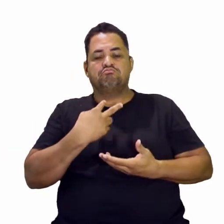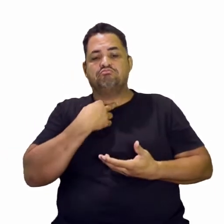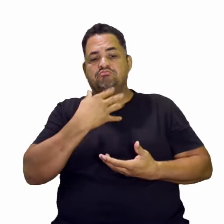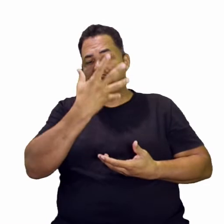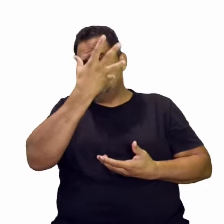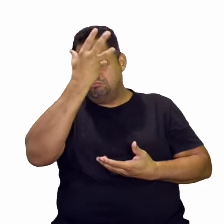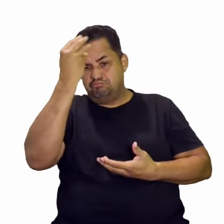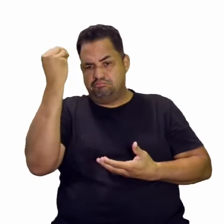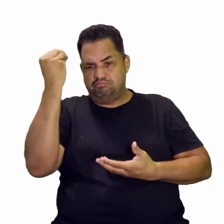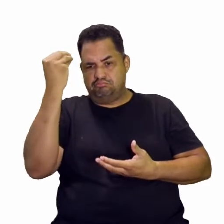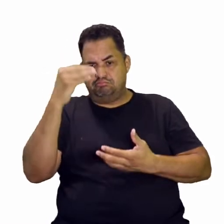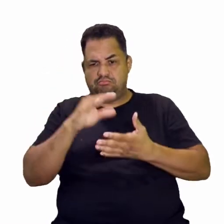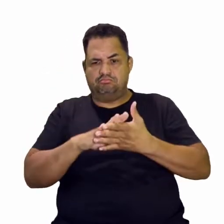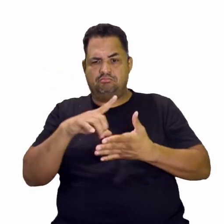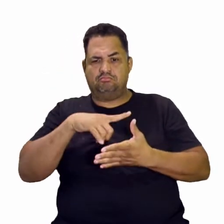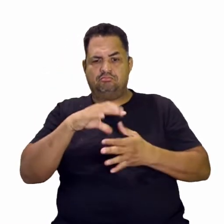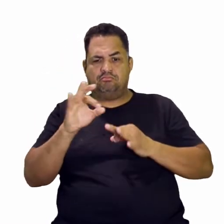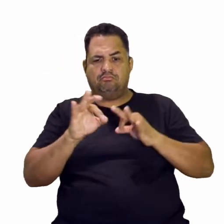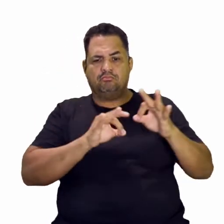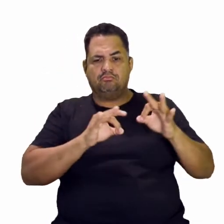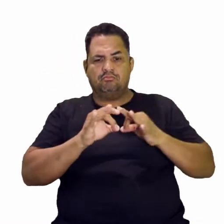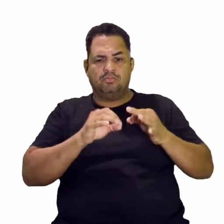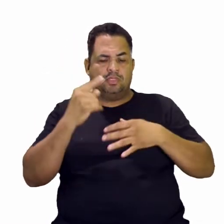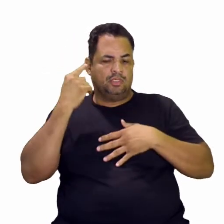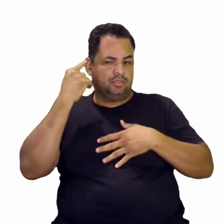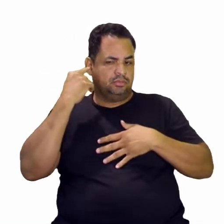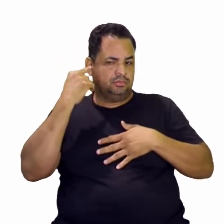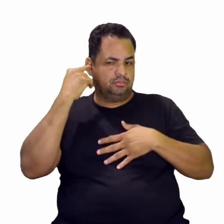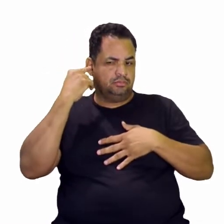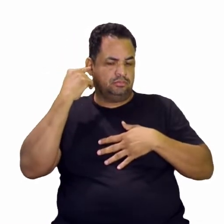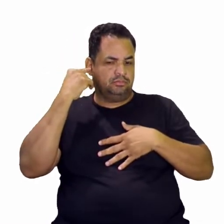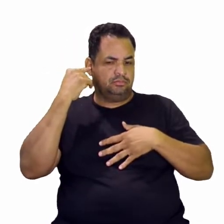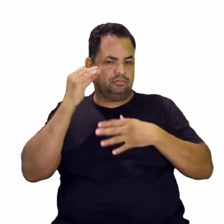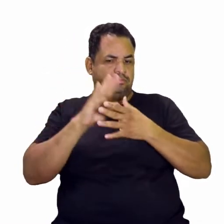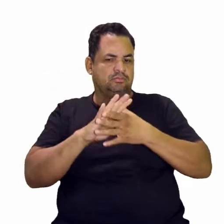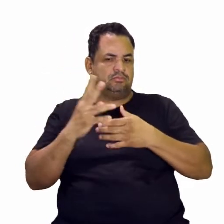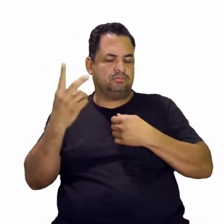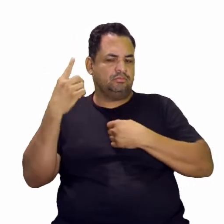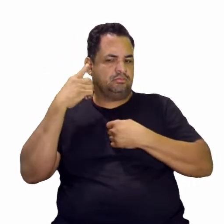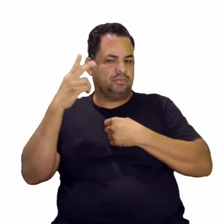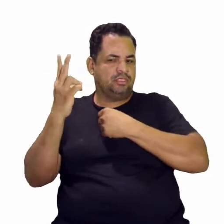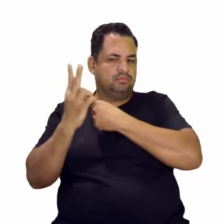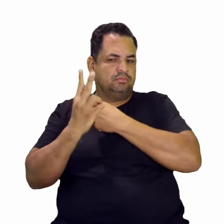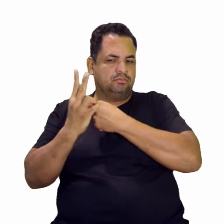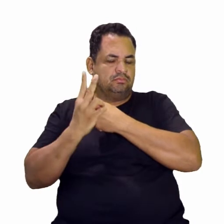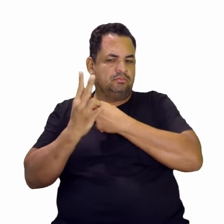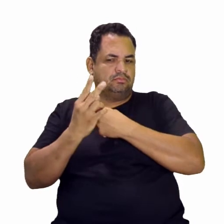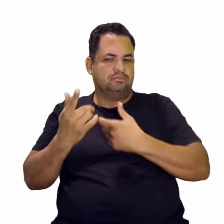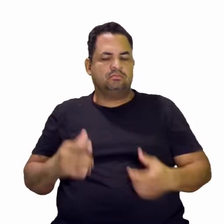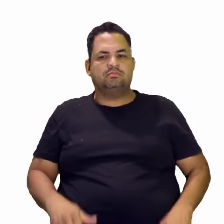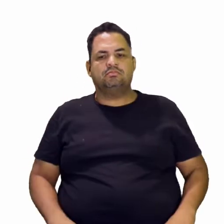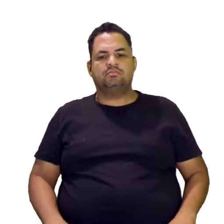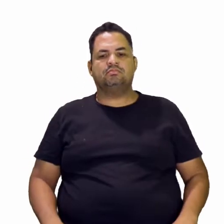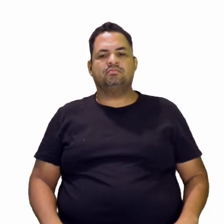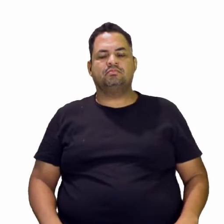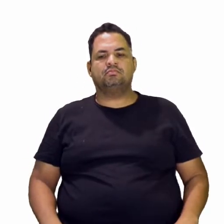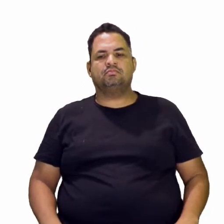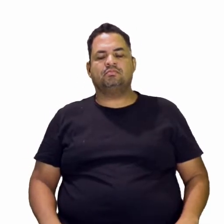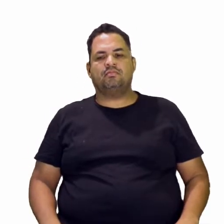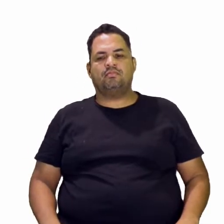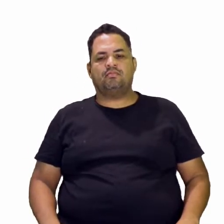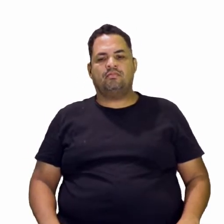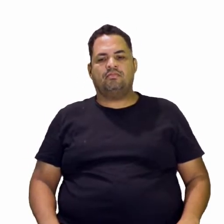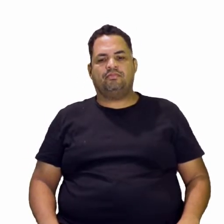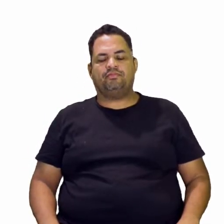dos depósitos de ceras que se formam nas nossas orelhas externas, exatamente. Então,